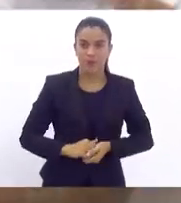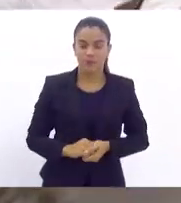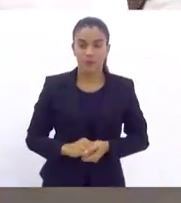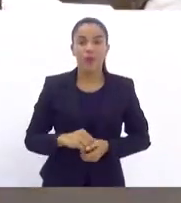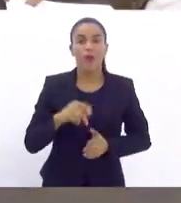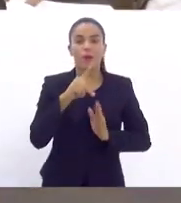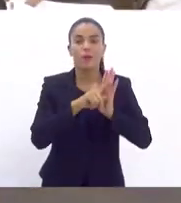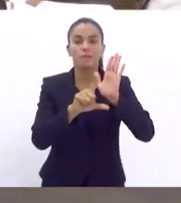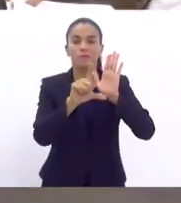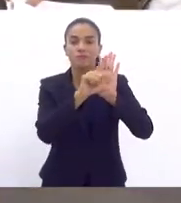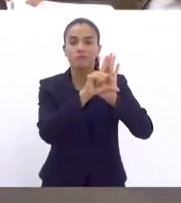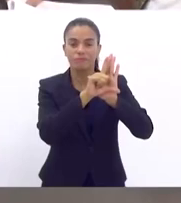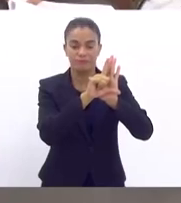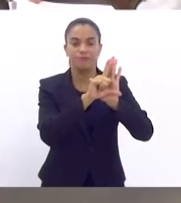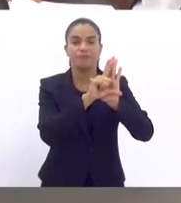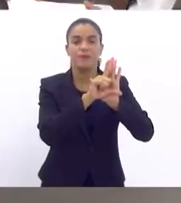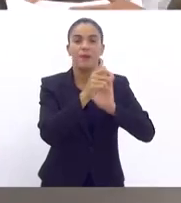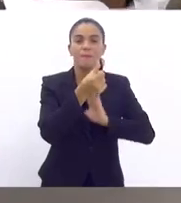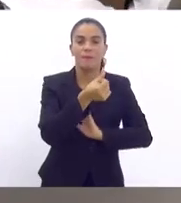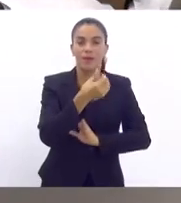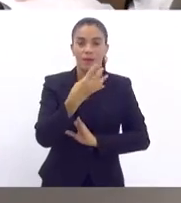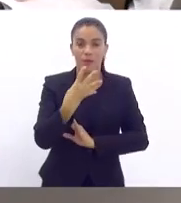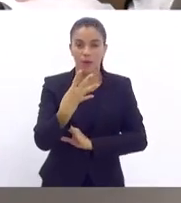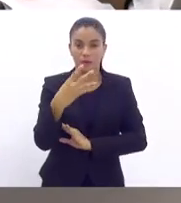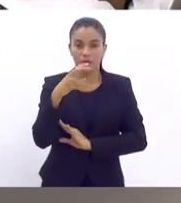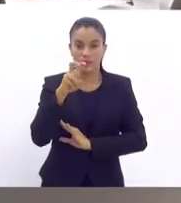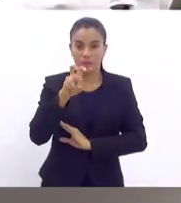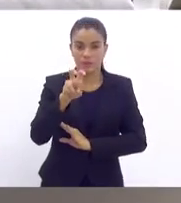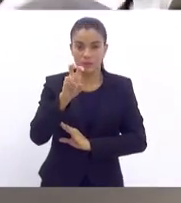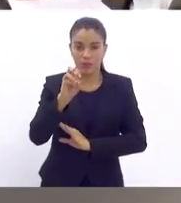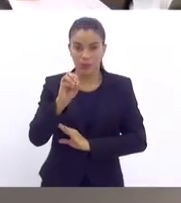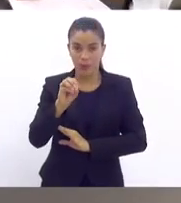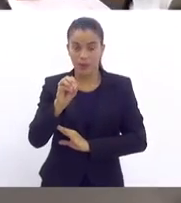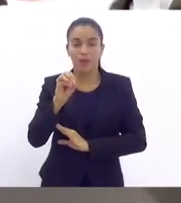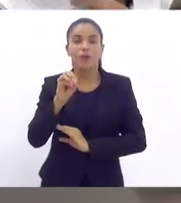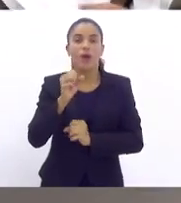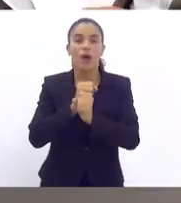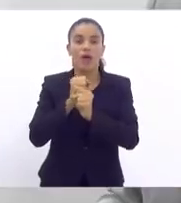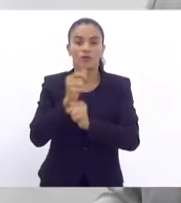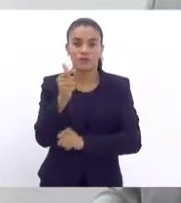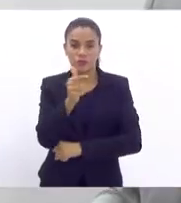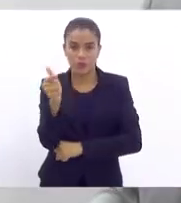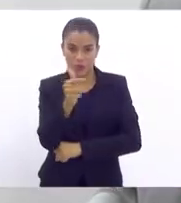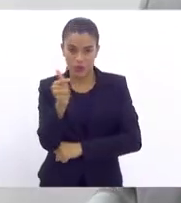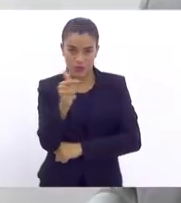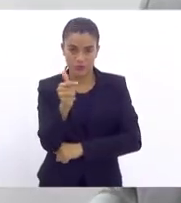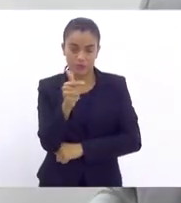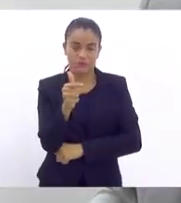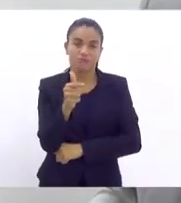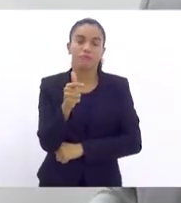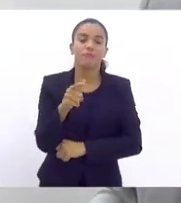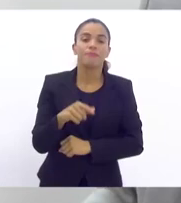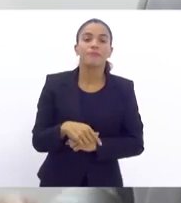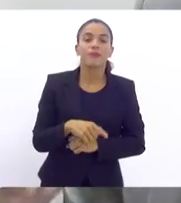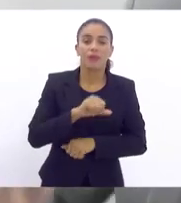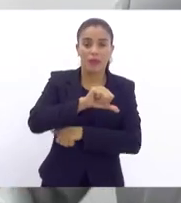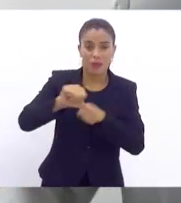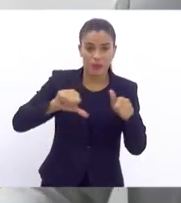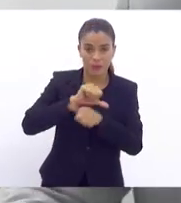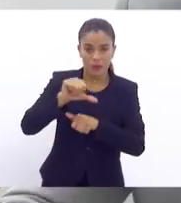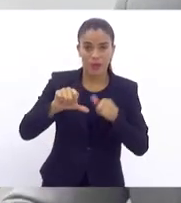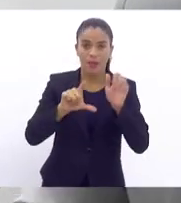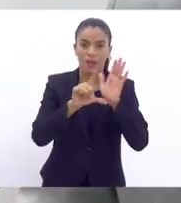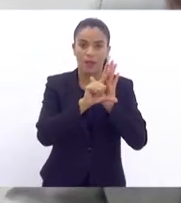é o projeto de lei 64 50 de 22 de autoria do deputado Rosenberg Reis que altera a lei